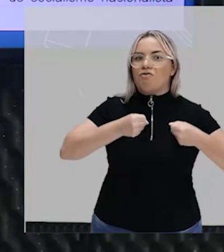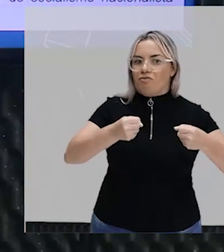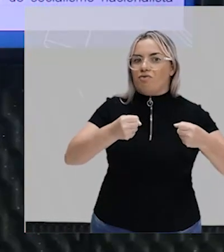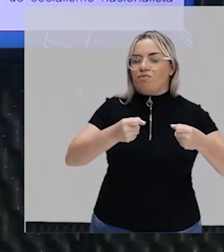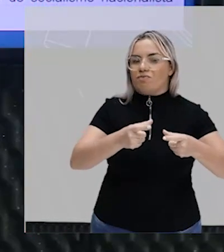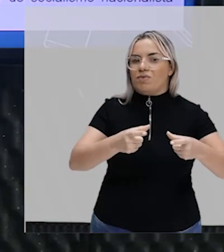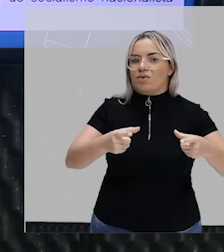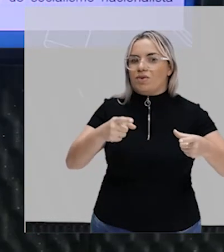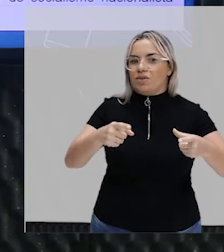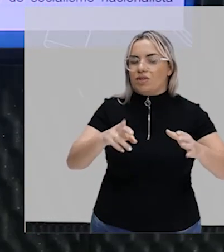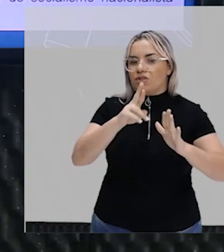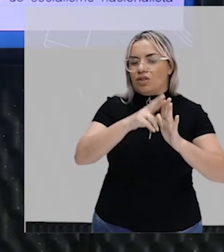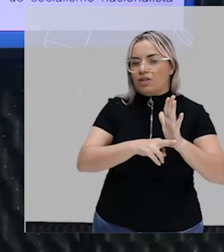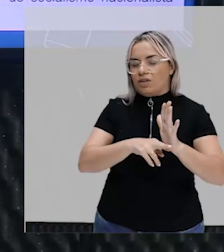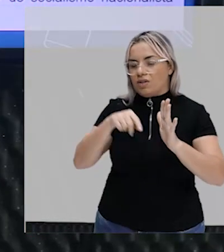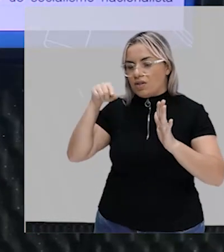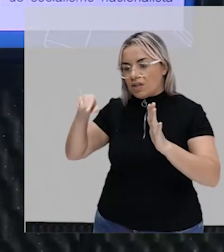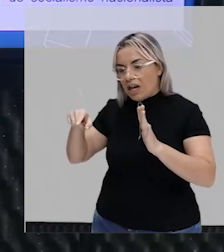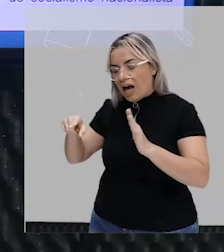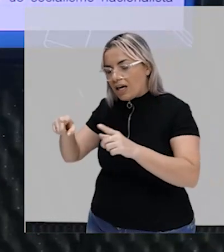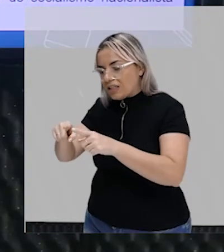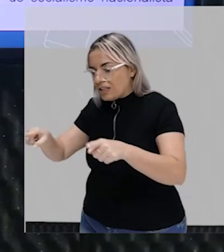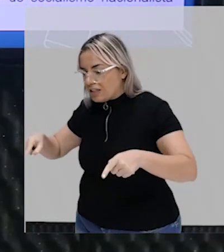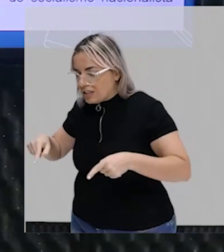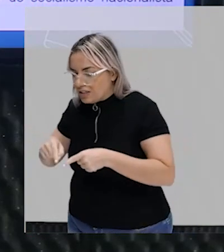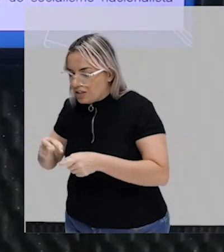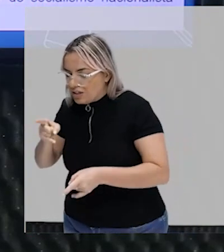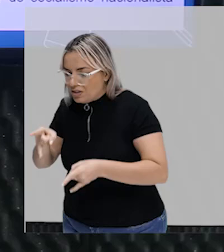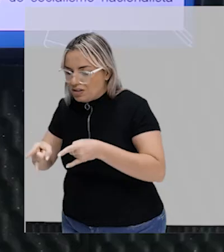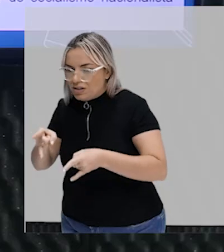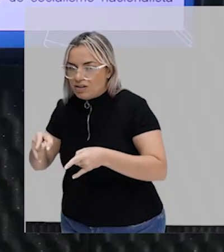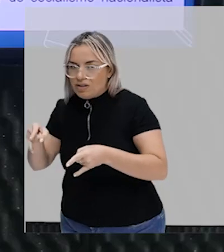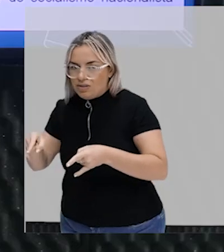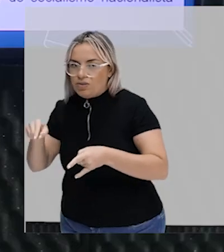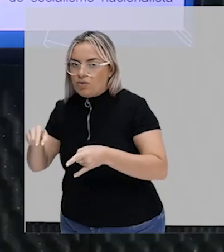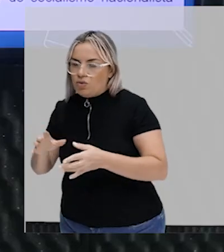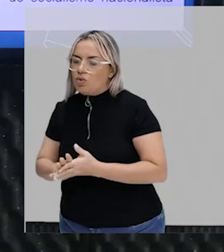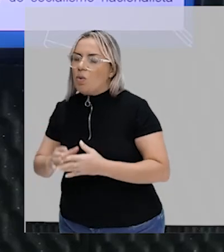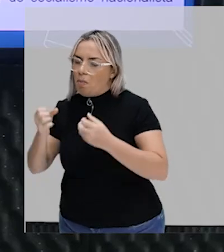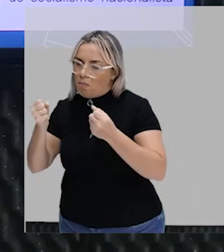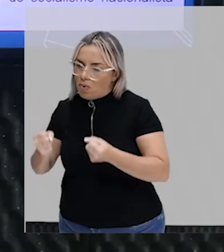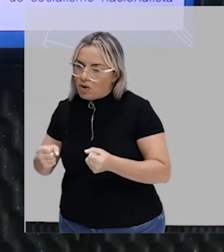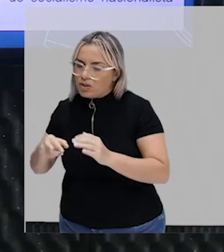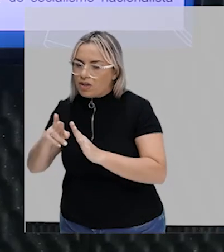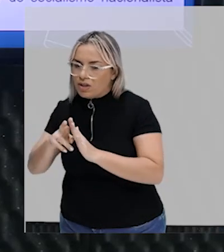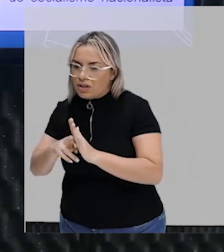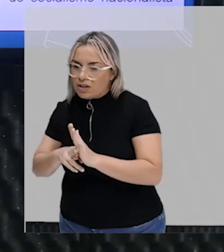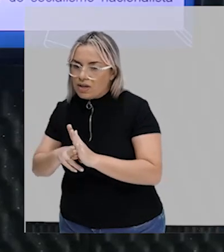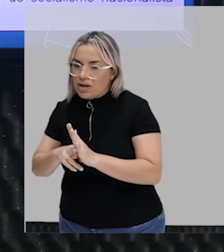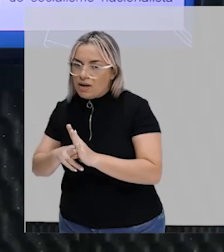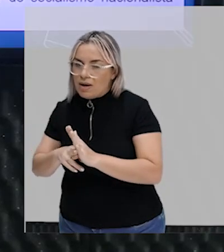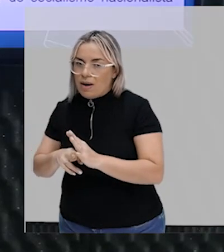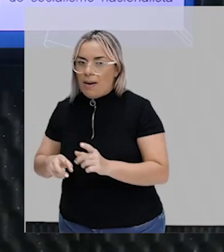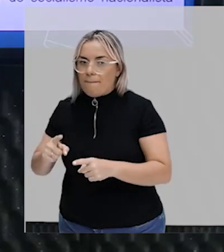seus regramentos. Mas você não vai poder fazer aquilo que você quiser. Porque o quarto está vinculado à casa. beleza? É assim que funciona